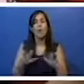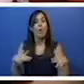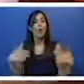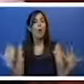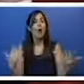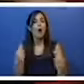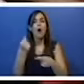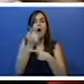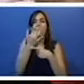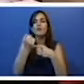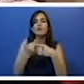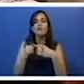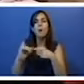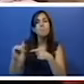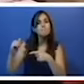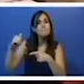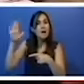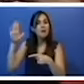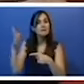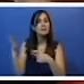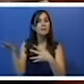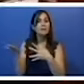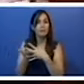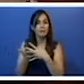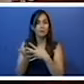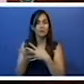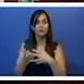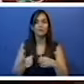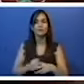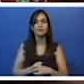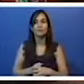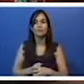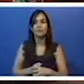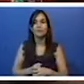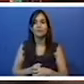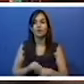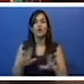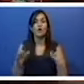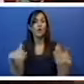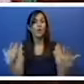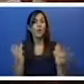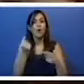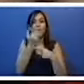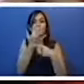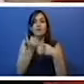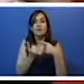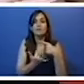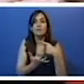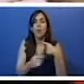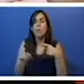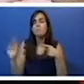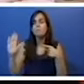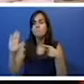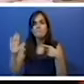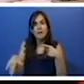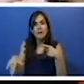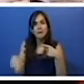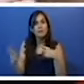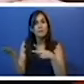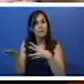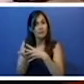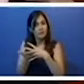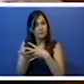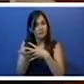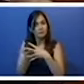representa mais que a metade e qual fração representa menos chá